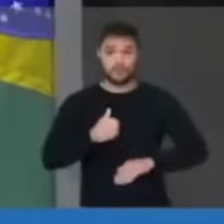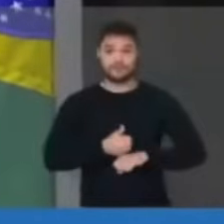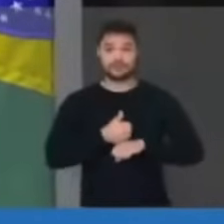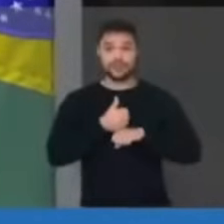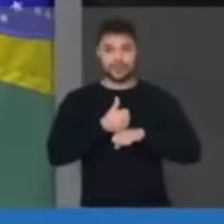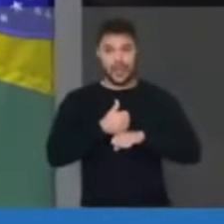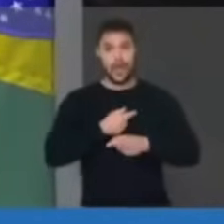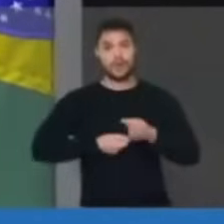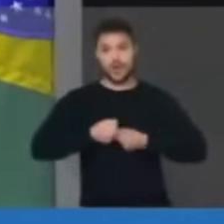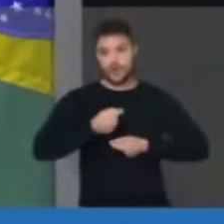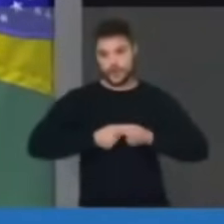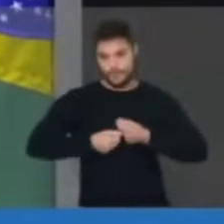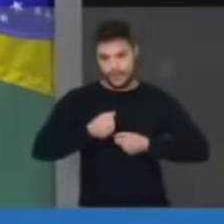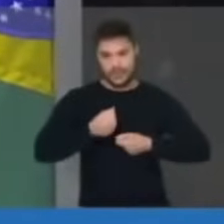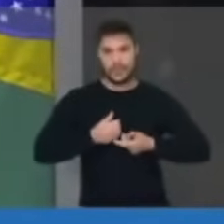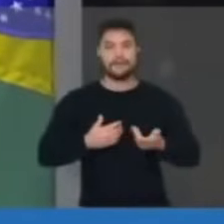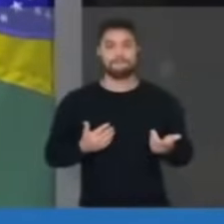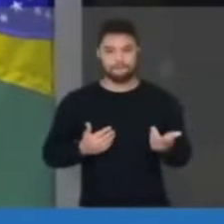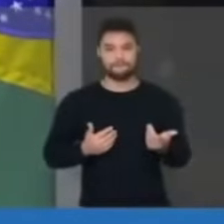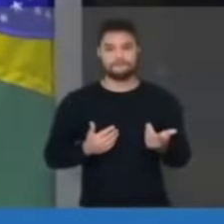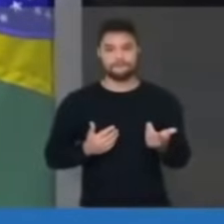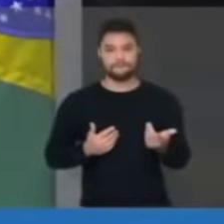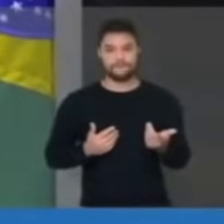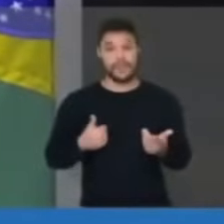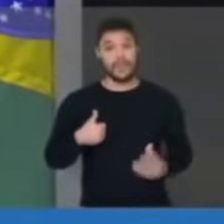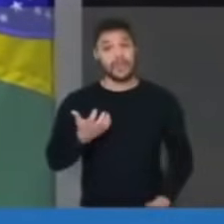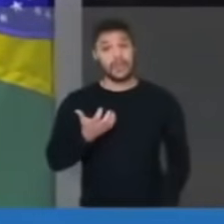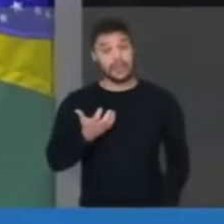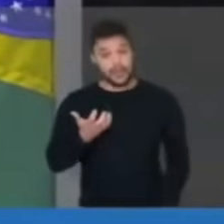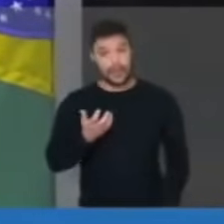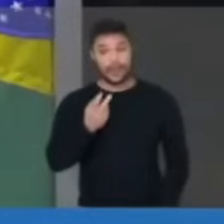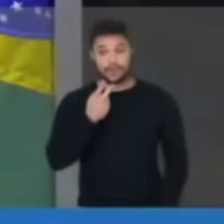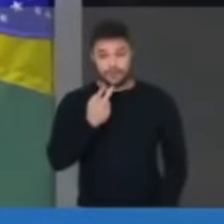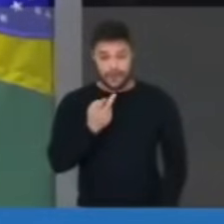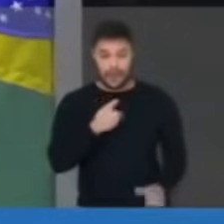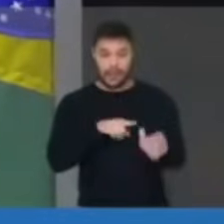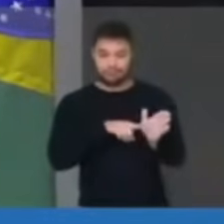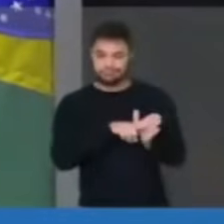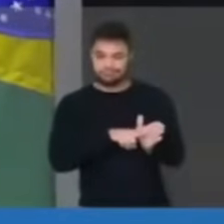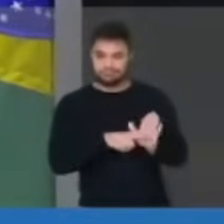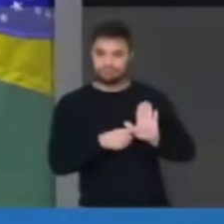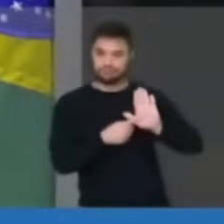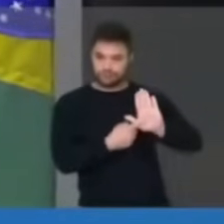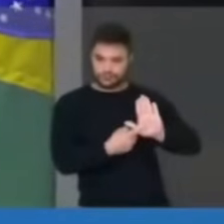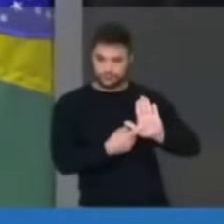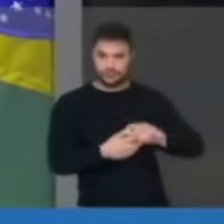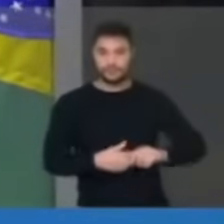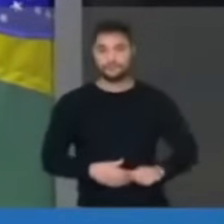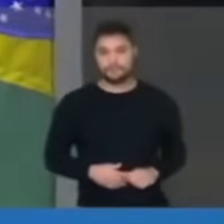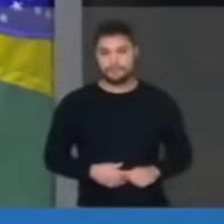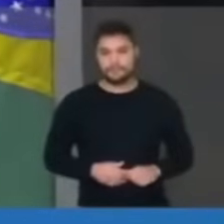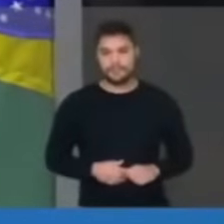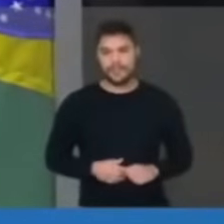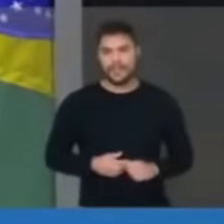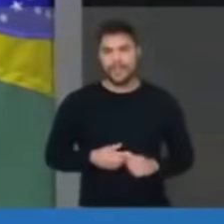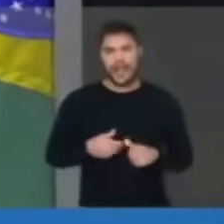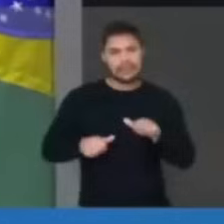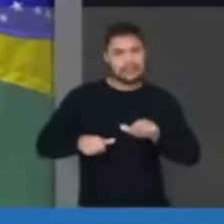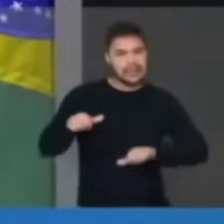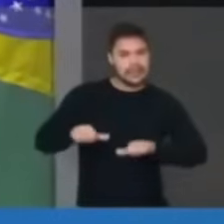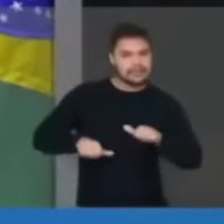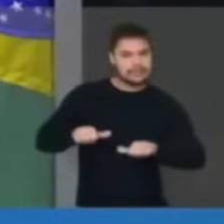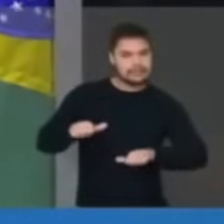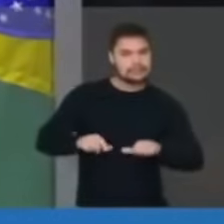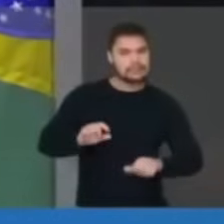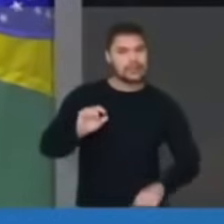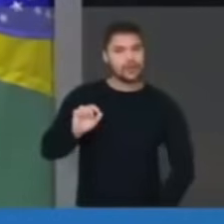formado, não de opinião, quero trazer aqui alguns dados. O primeiro dado que a gente pode analisar, presidente, é